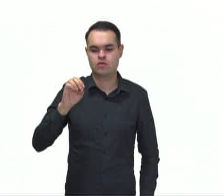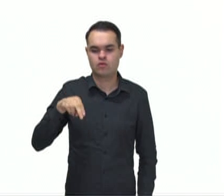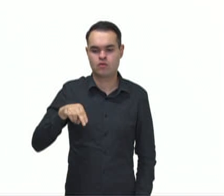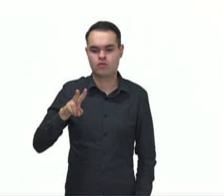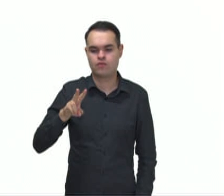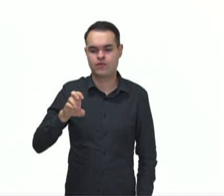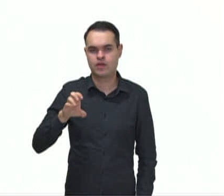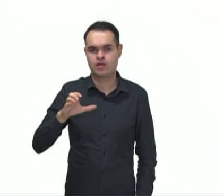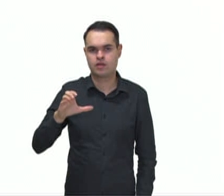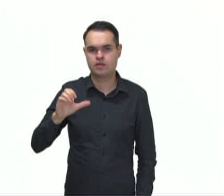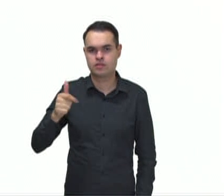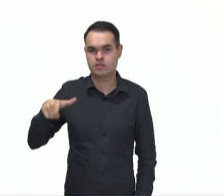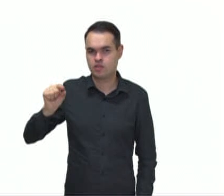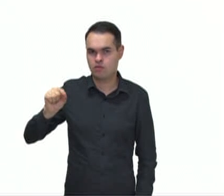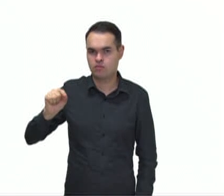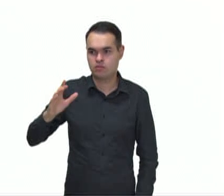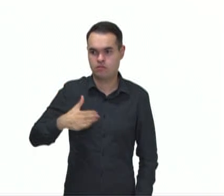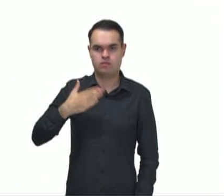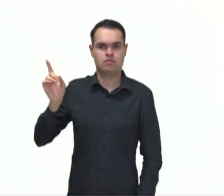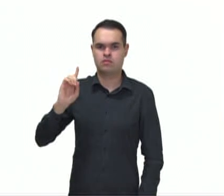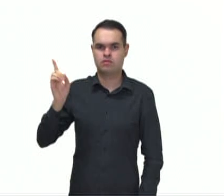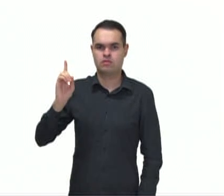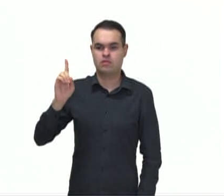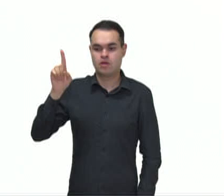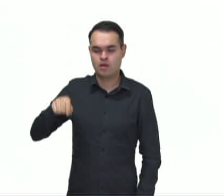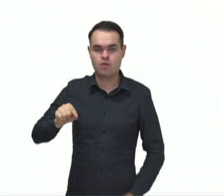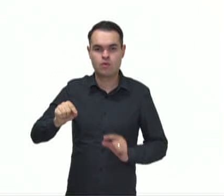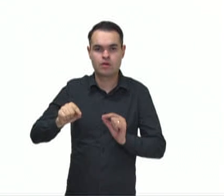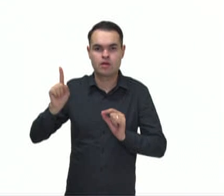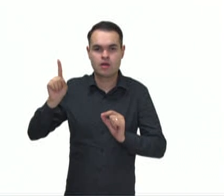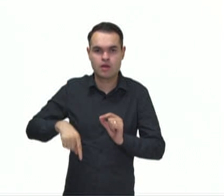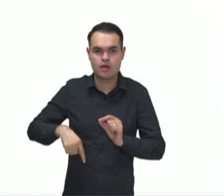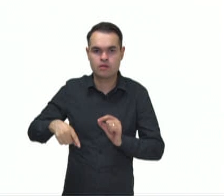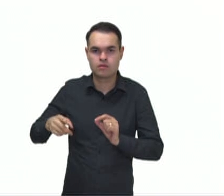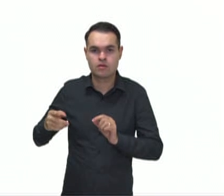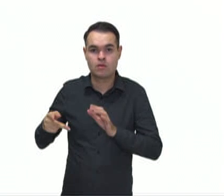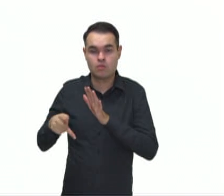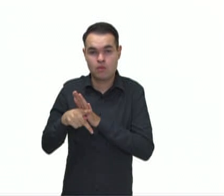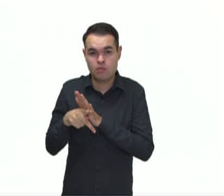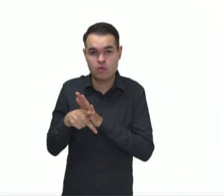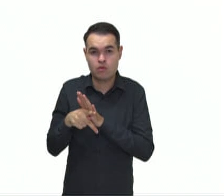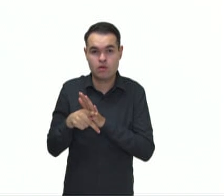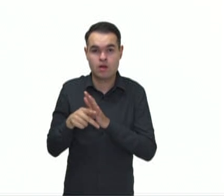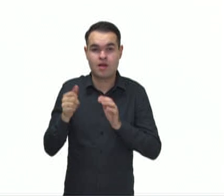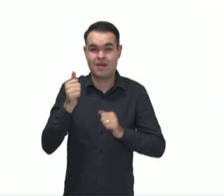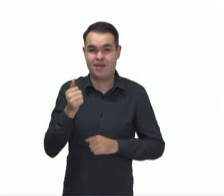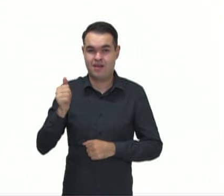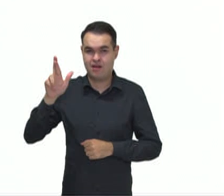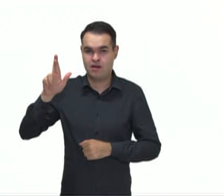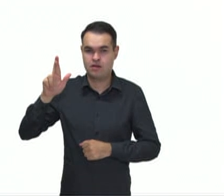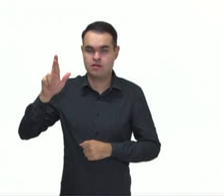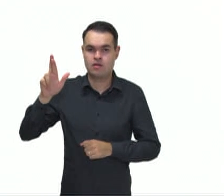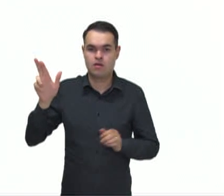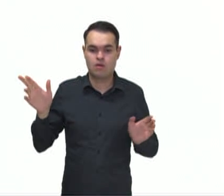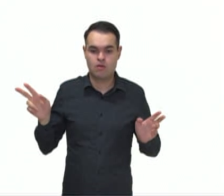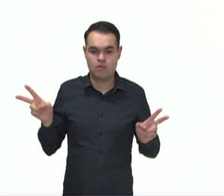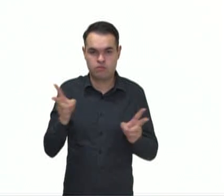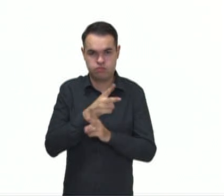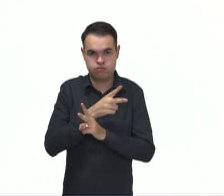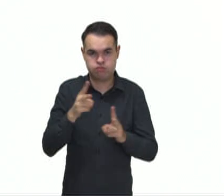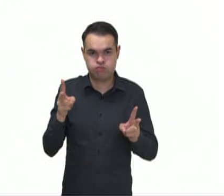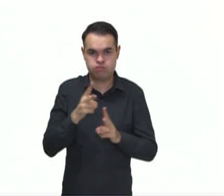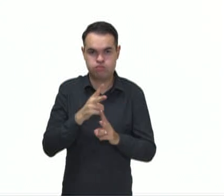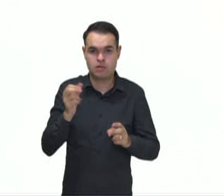espante! Convecção é a forma de transmissão do calor pelo movimento do ar. Ou seja, quando